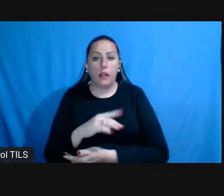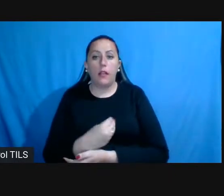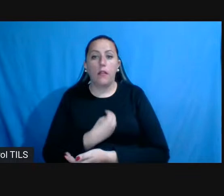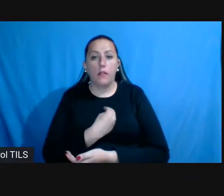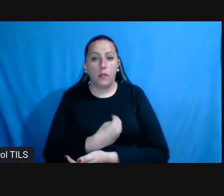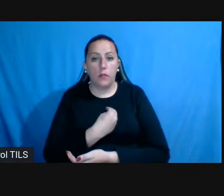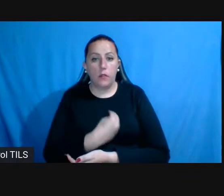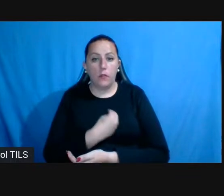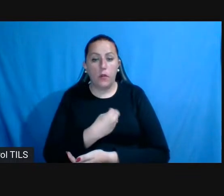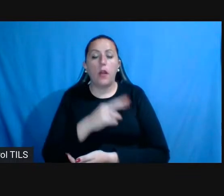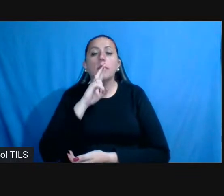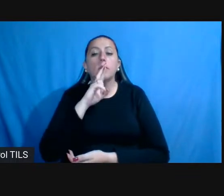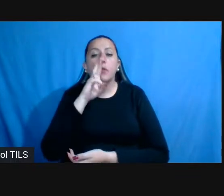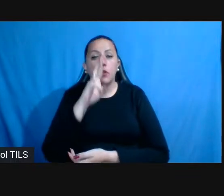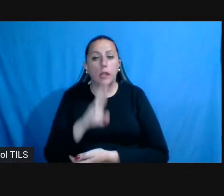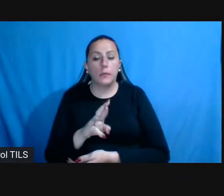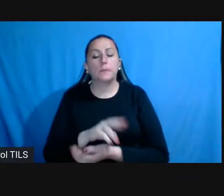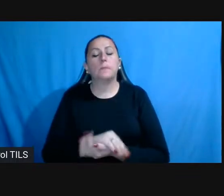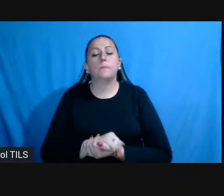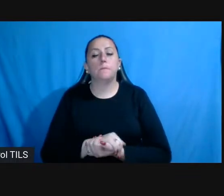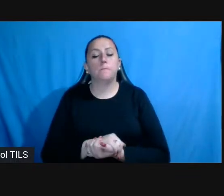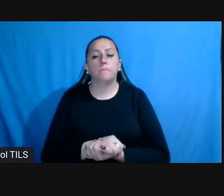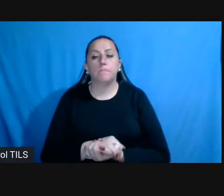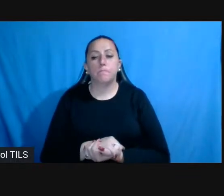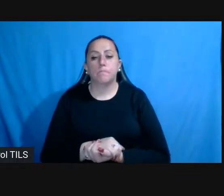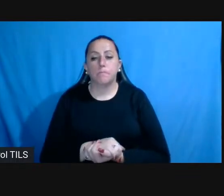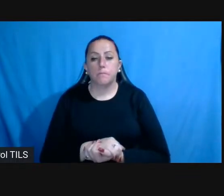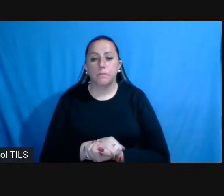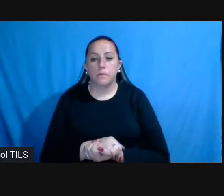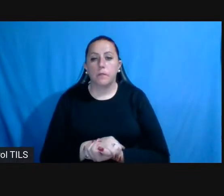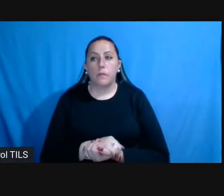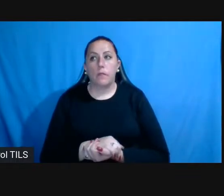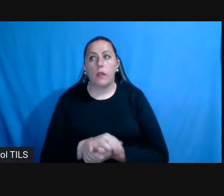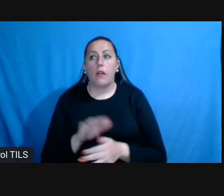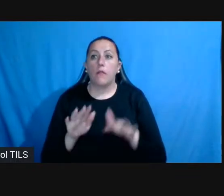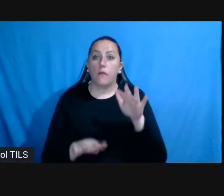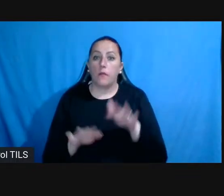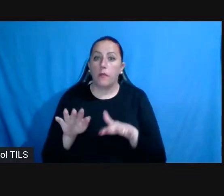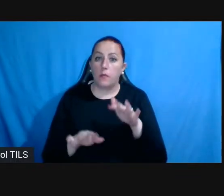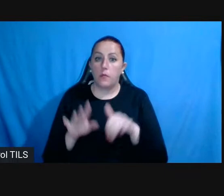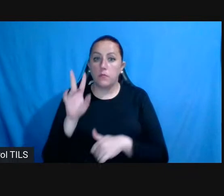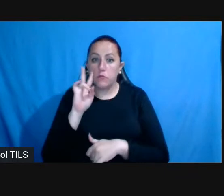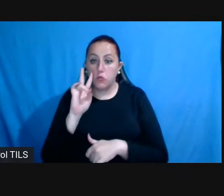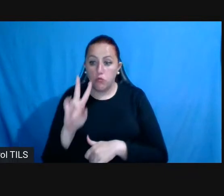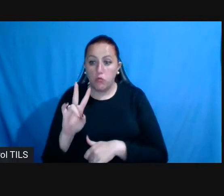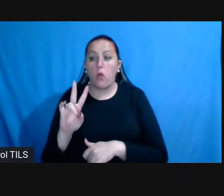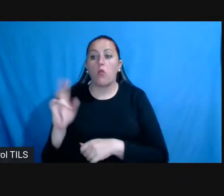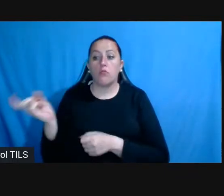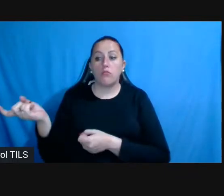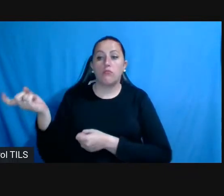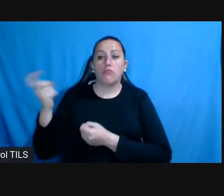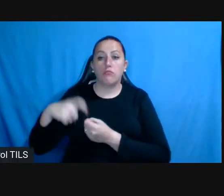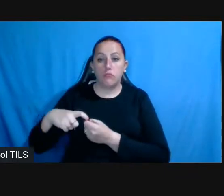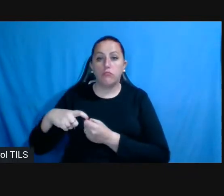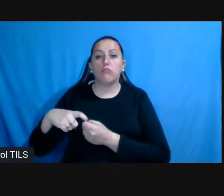por responder aqui. Vamos ver se o André consegue reconectar.